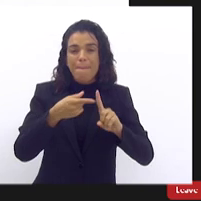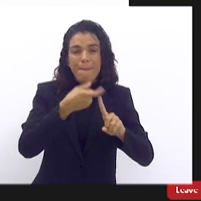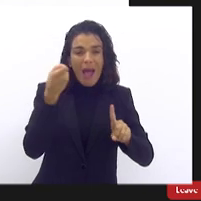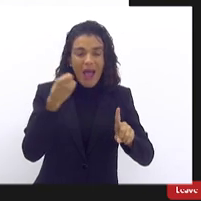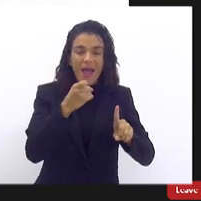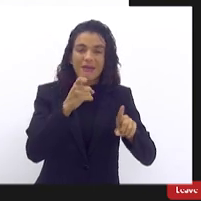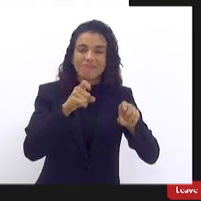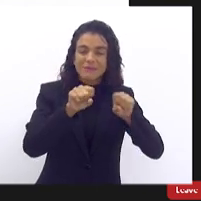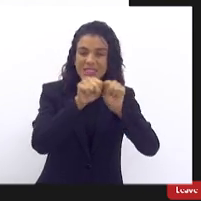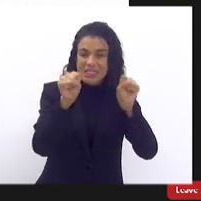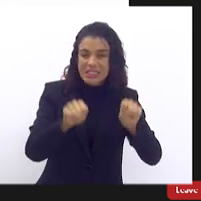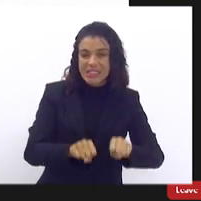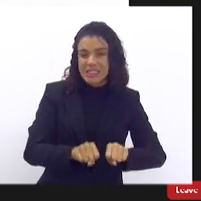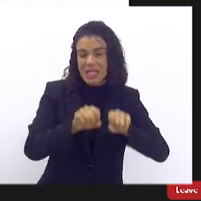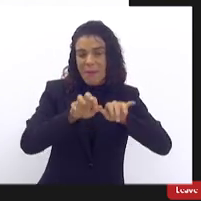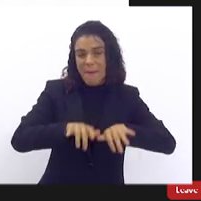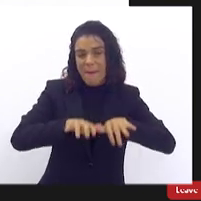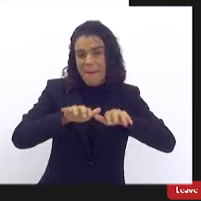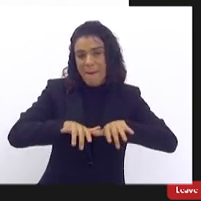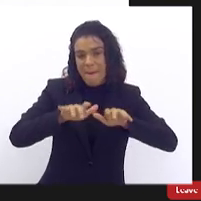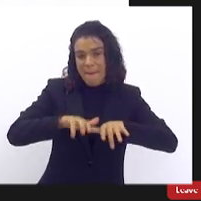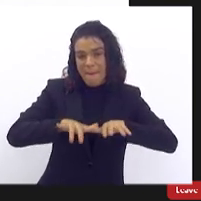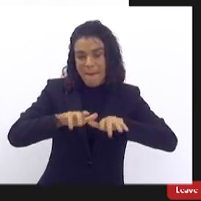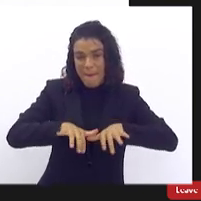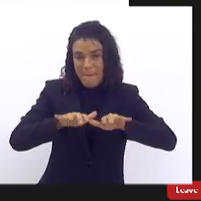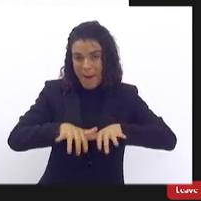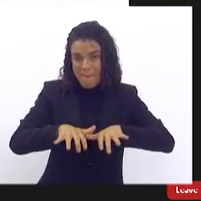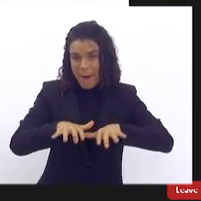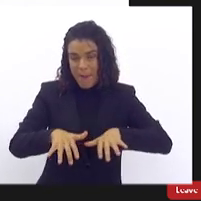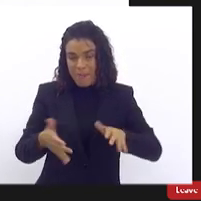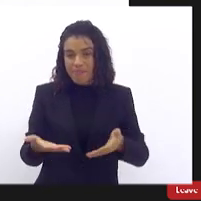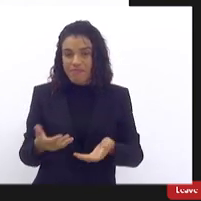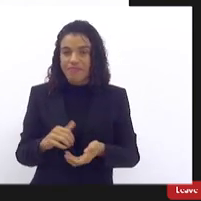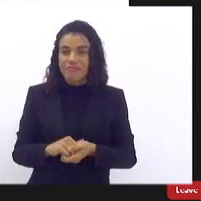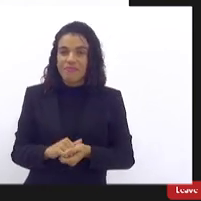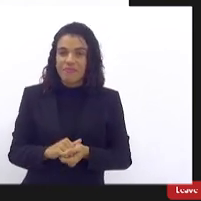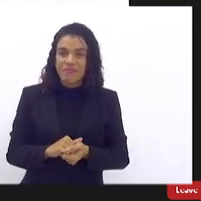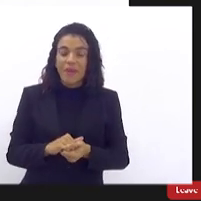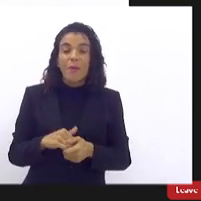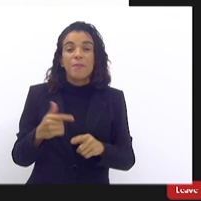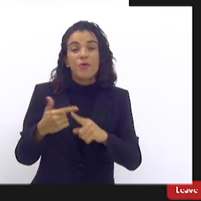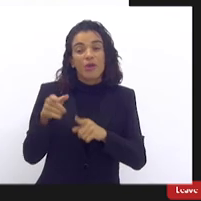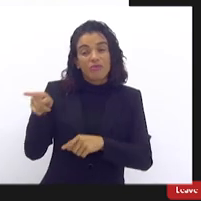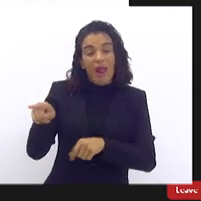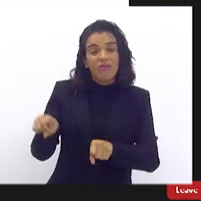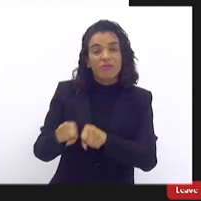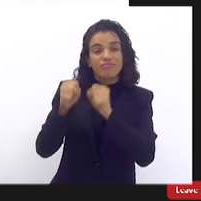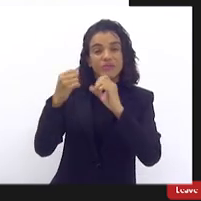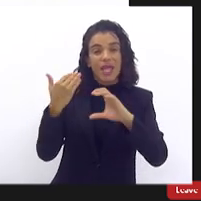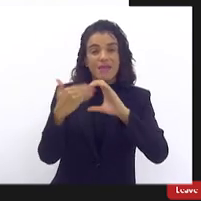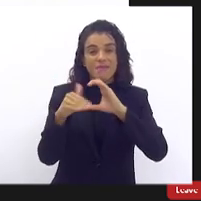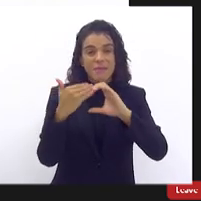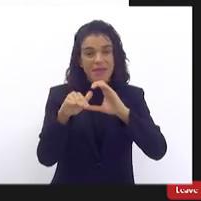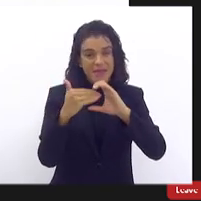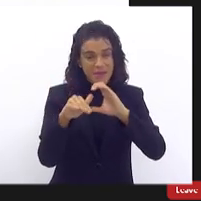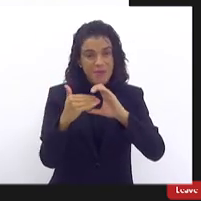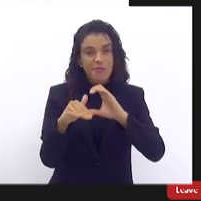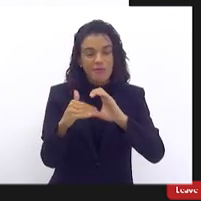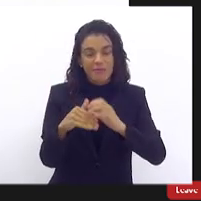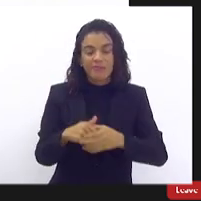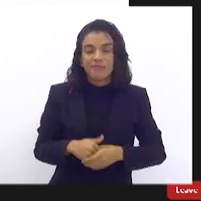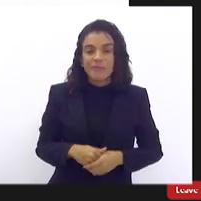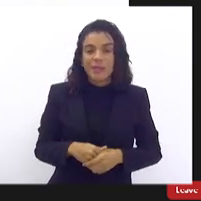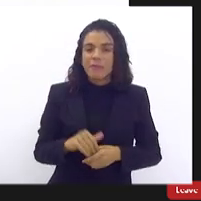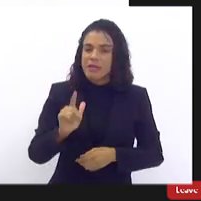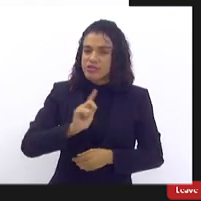informáticos. Nem era o que tinha acontecido com o caso da Carolina Dieckmann, né? Foi o e-mail dela que foi invadido, mas